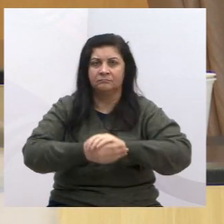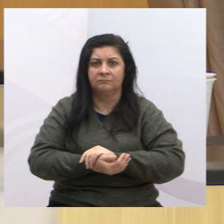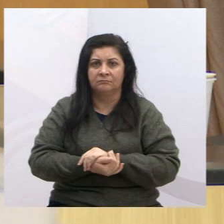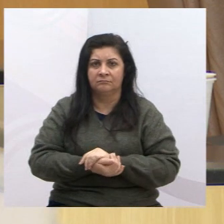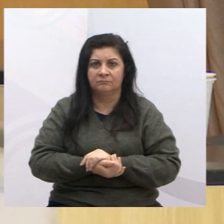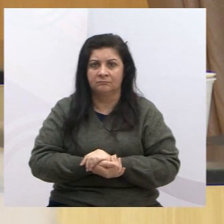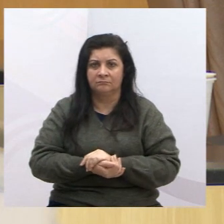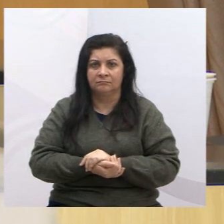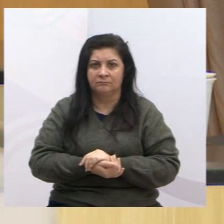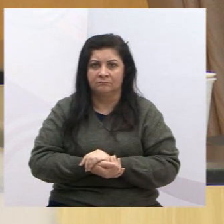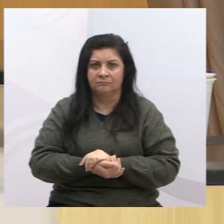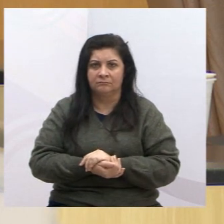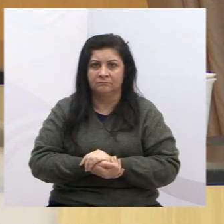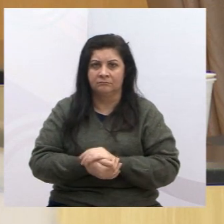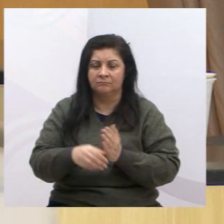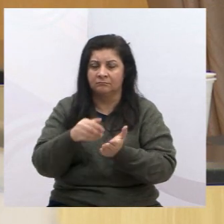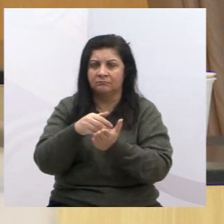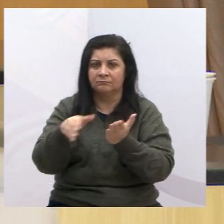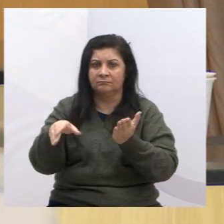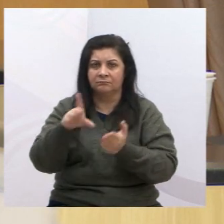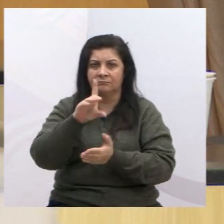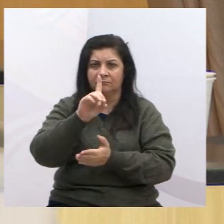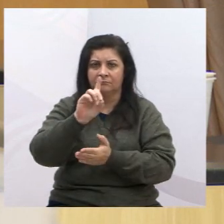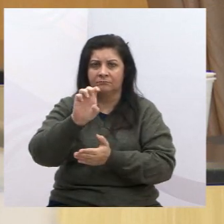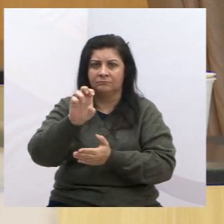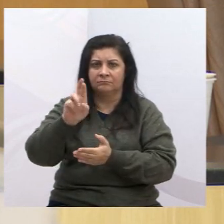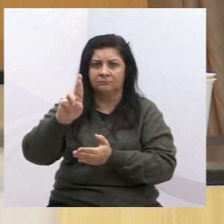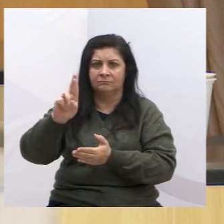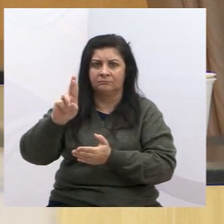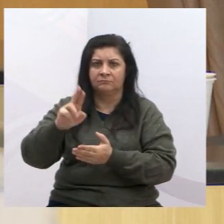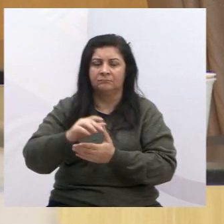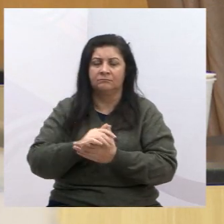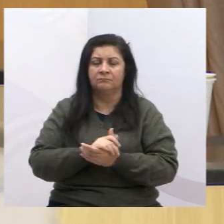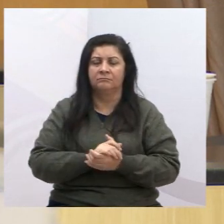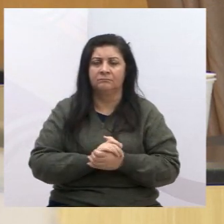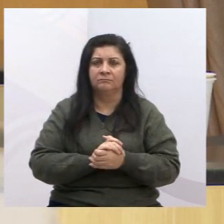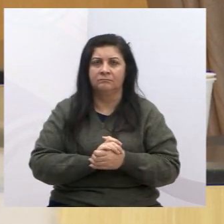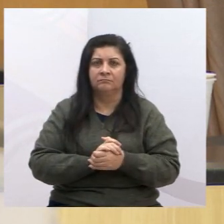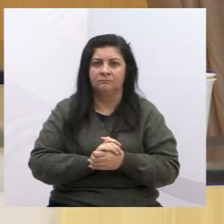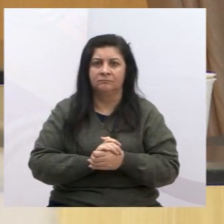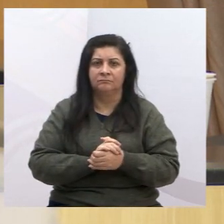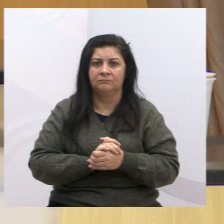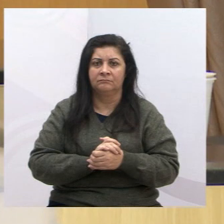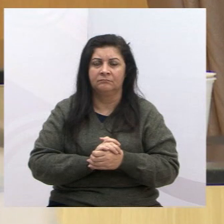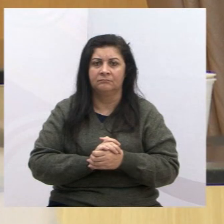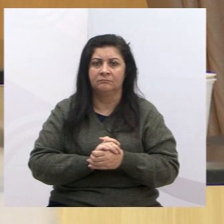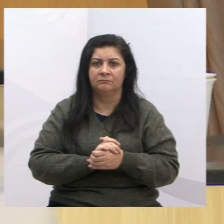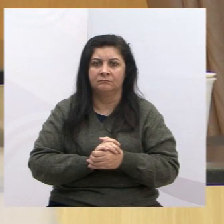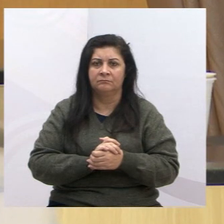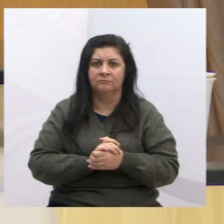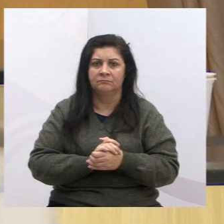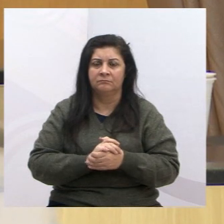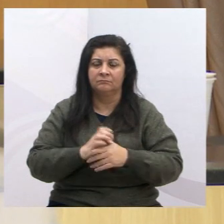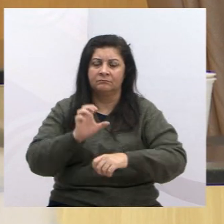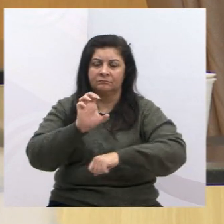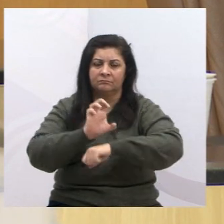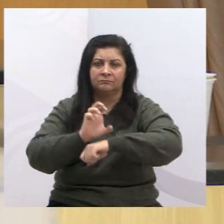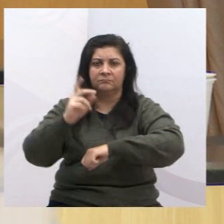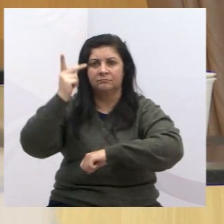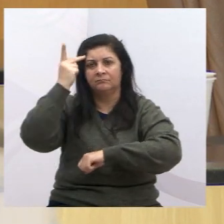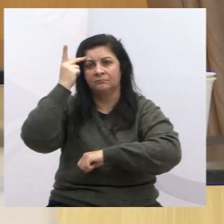regimentais, seja oficiado ao DER, Departamento de Estrada e Rodagem do Estado de São